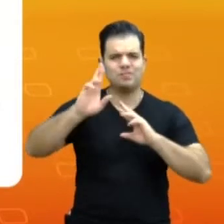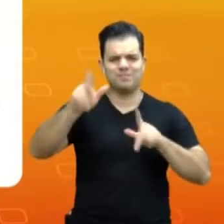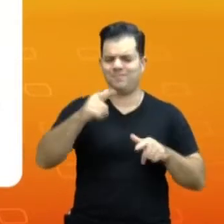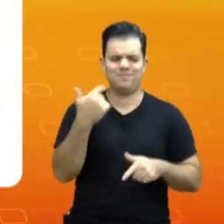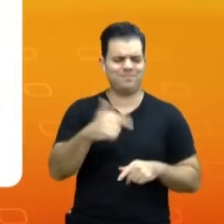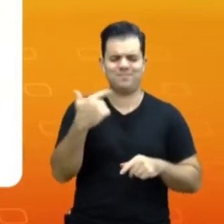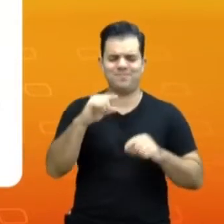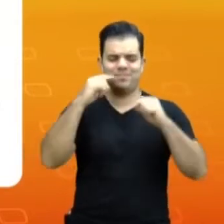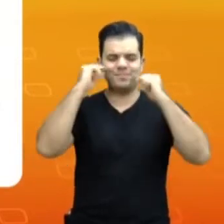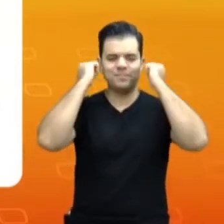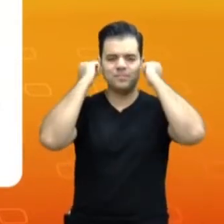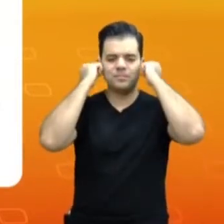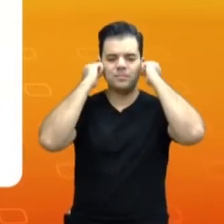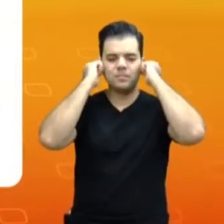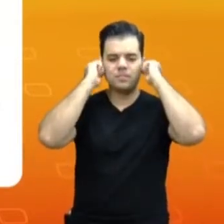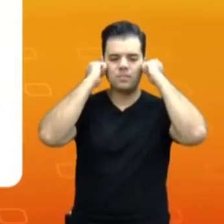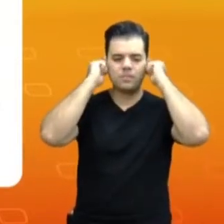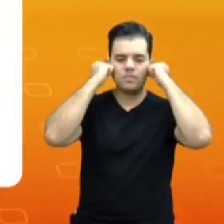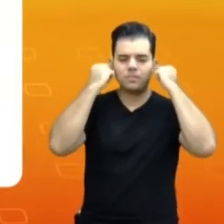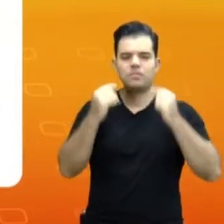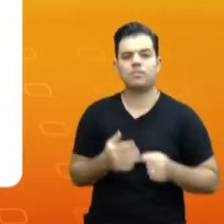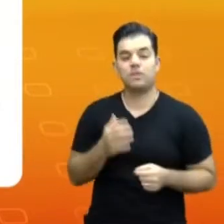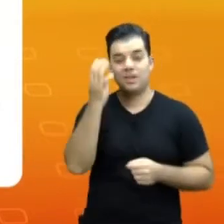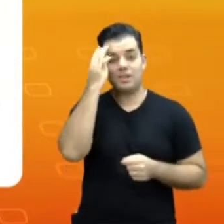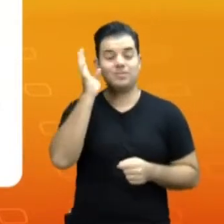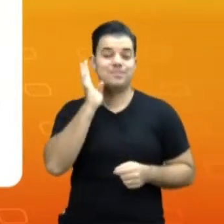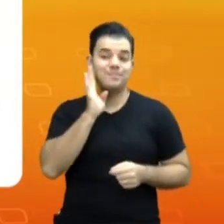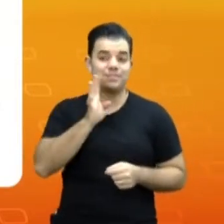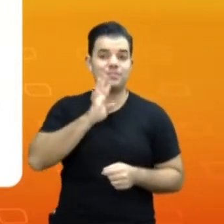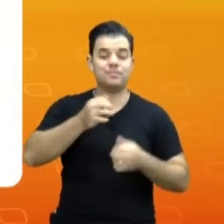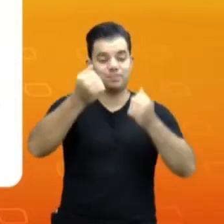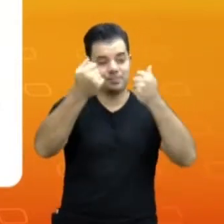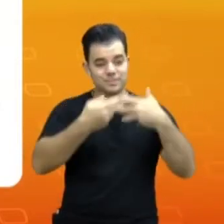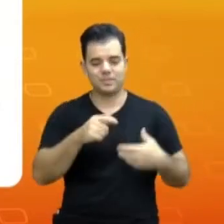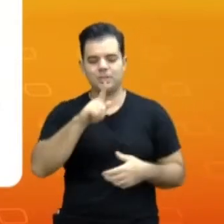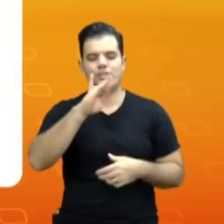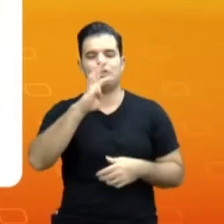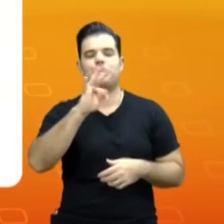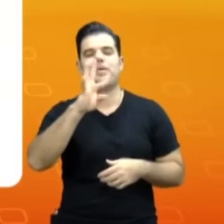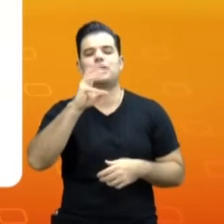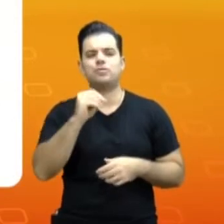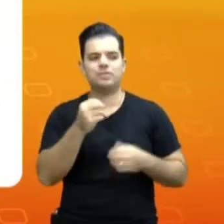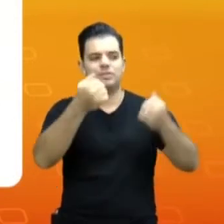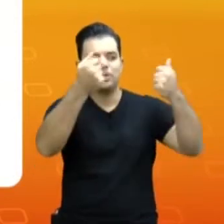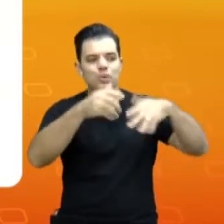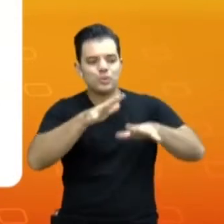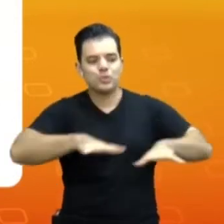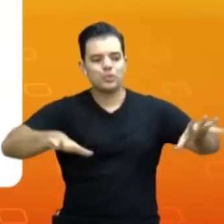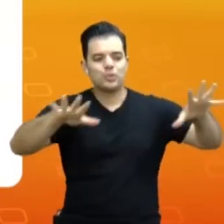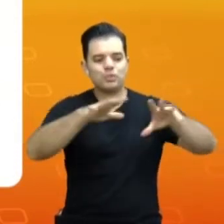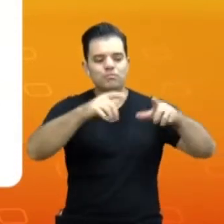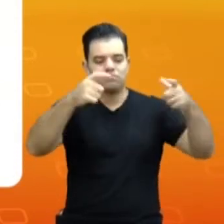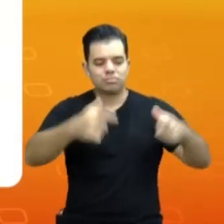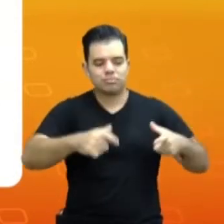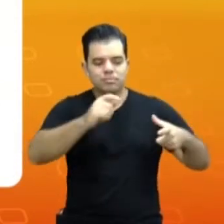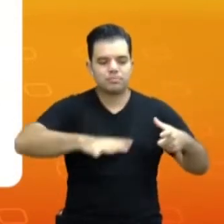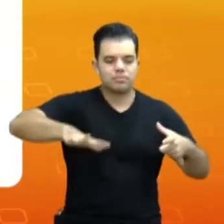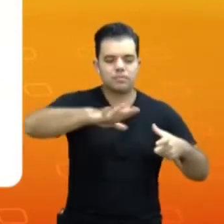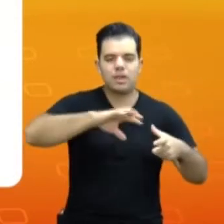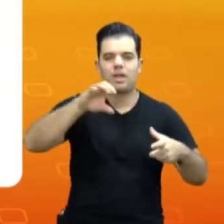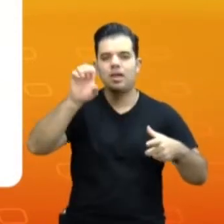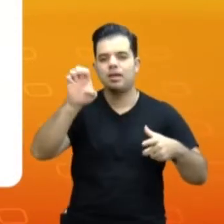frente. Acho que uma coisa legal agora, então, Gilberto, você tocou no assunto do estúdio. Muita gente que estava